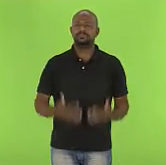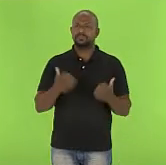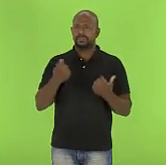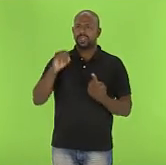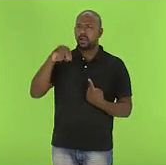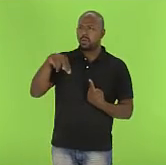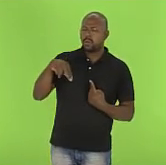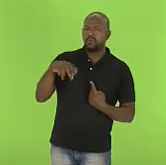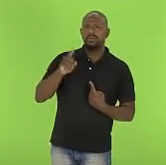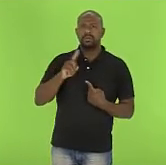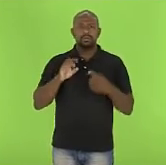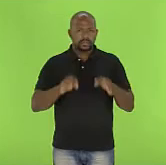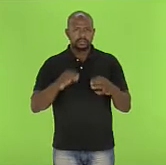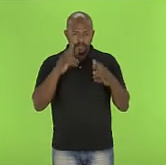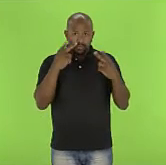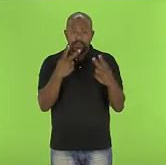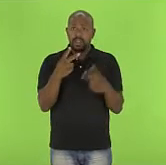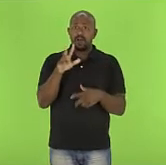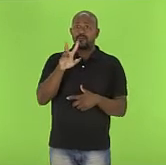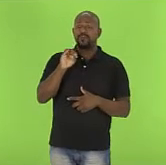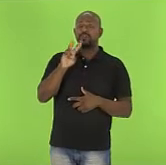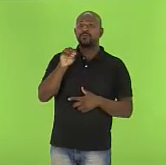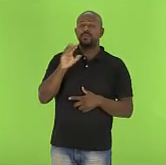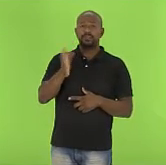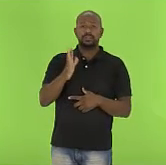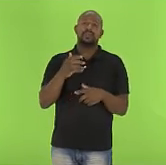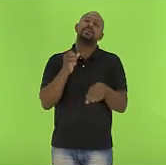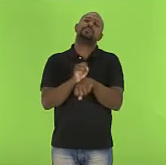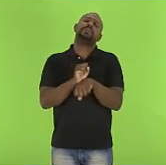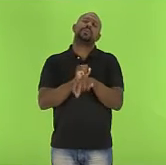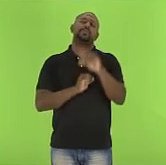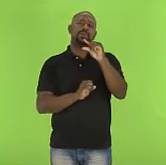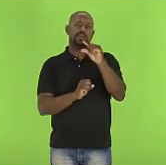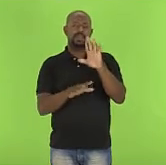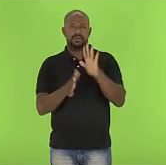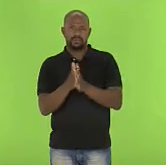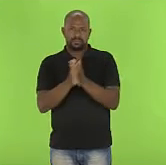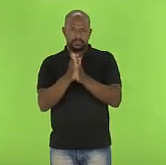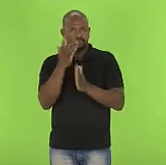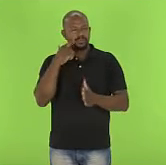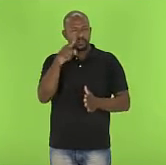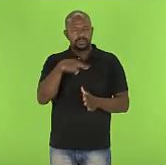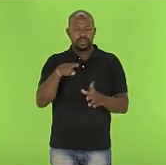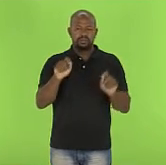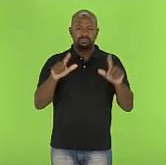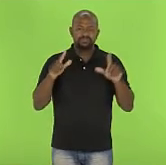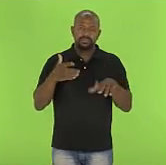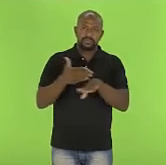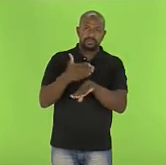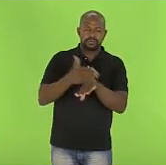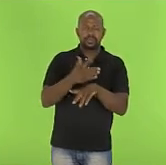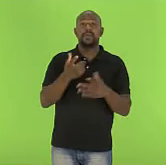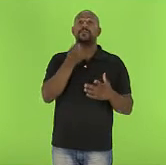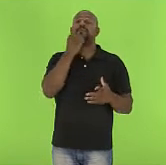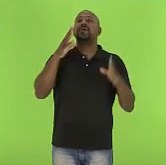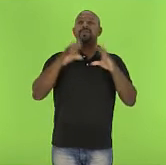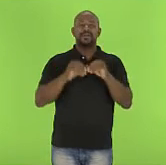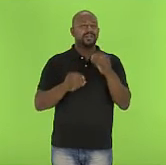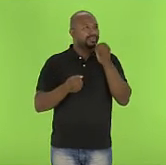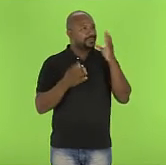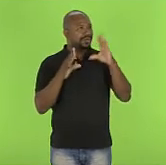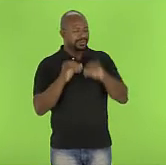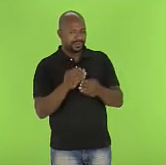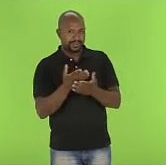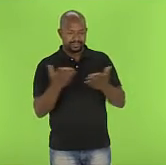A gente tá on? Tá de fato, a galera tá Estamos olhando? ao vivo já, mas vamos esperar mais um tempinho pro pessoal entrando? O pessoal tá chegando. Boa